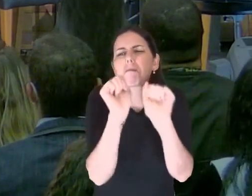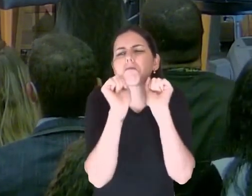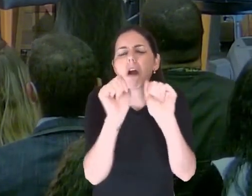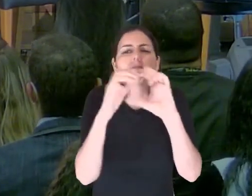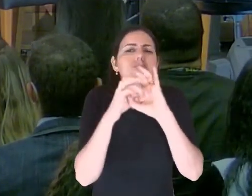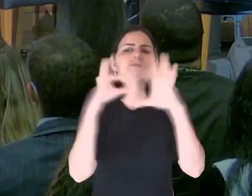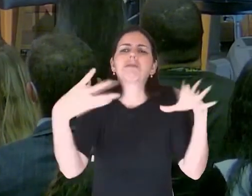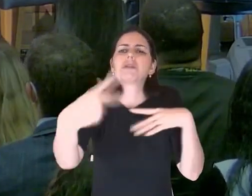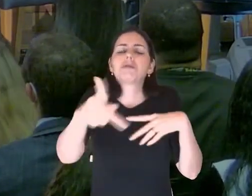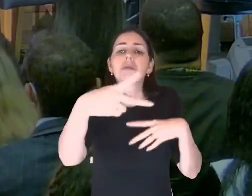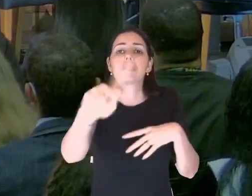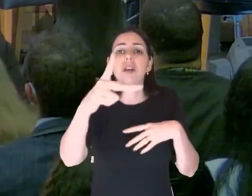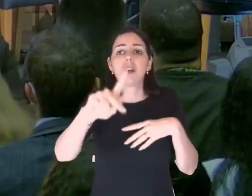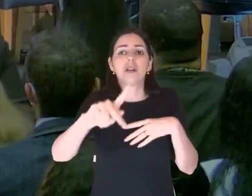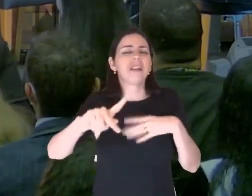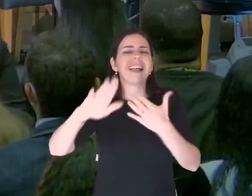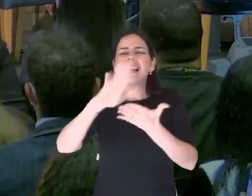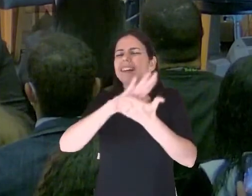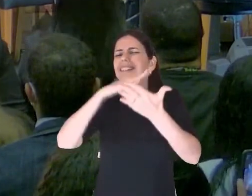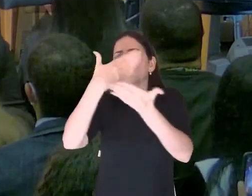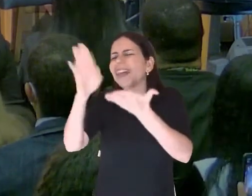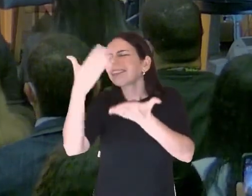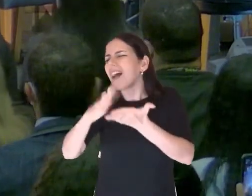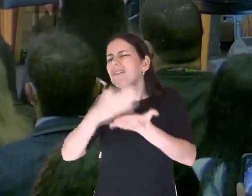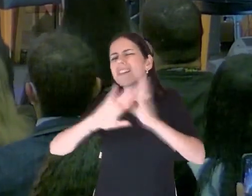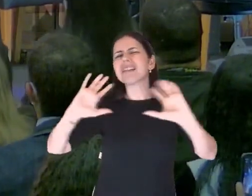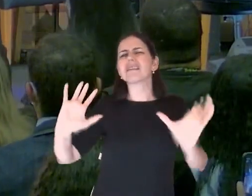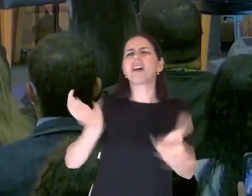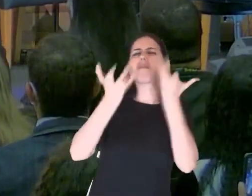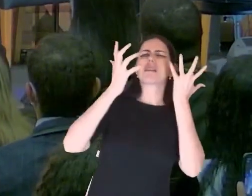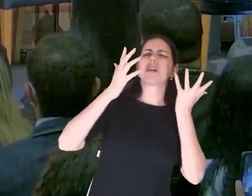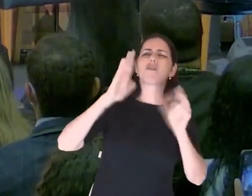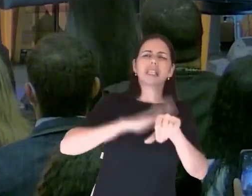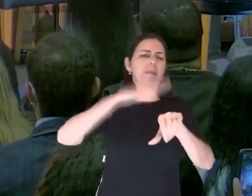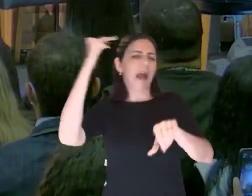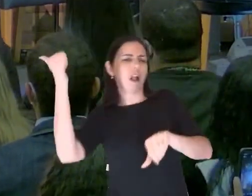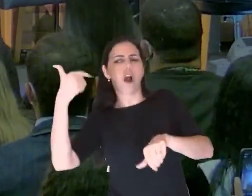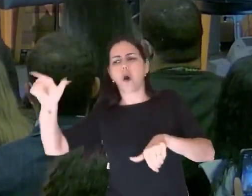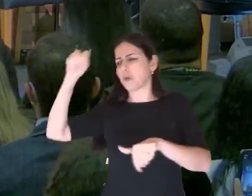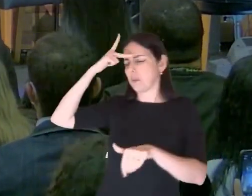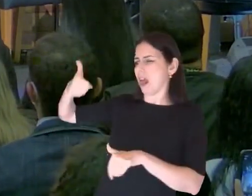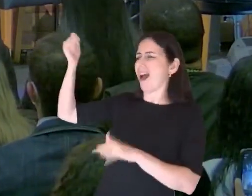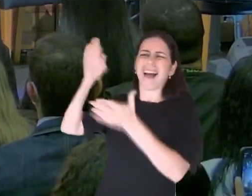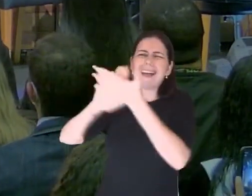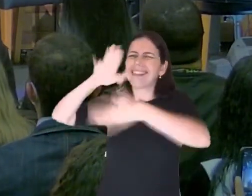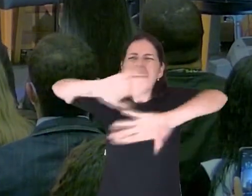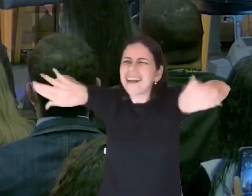direito seu e não tem a ver com salvação, que você é mais santo, menos santo, que, não é disso.